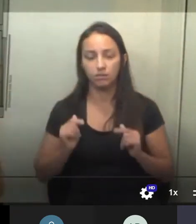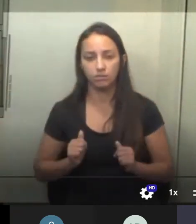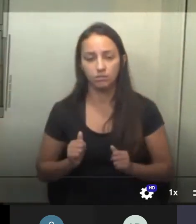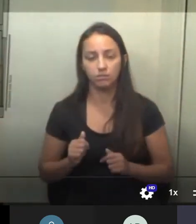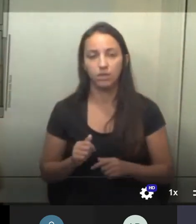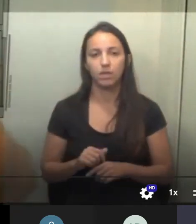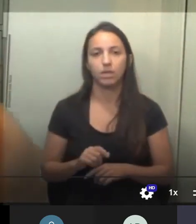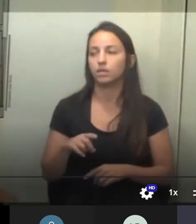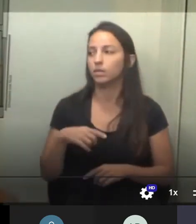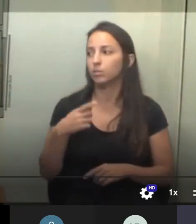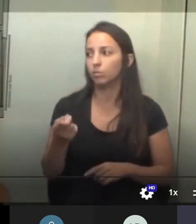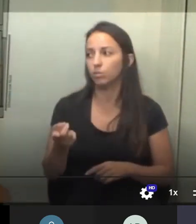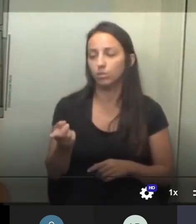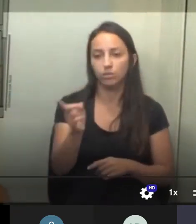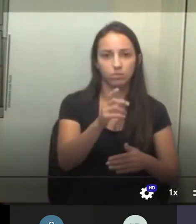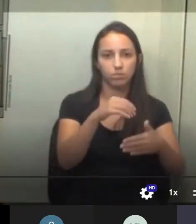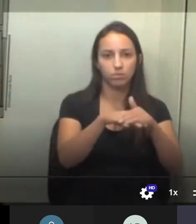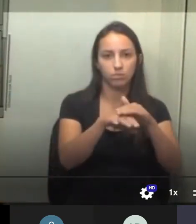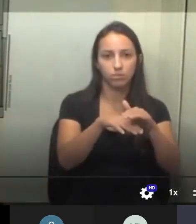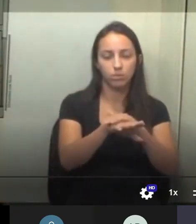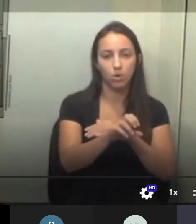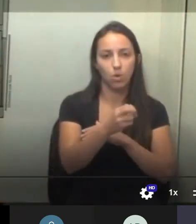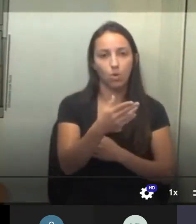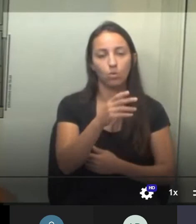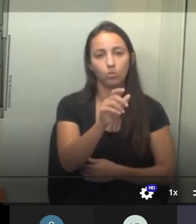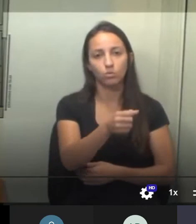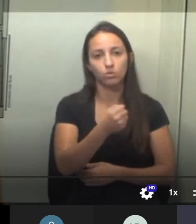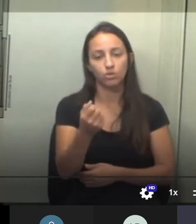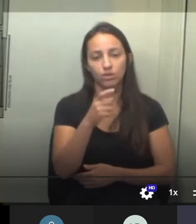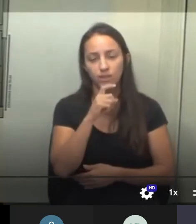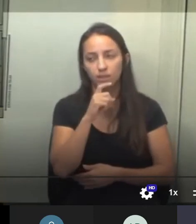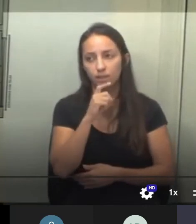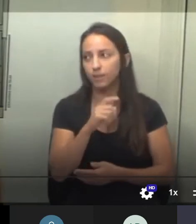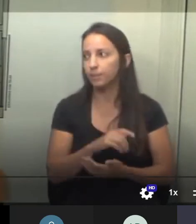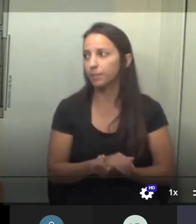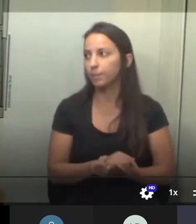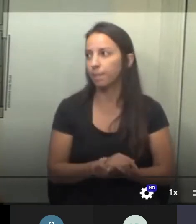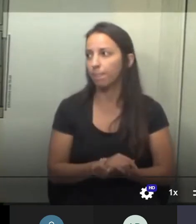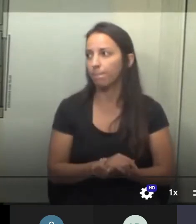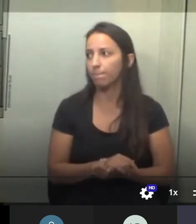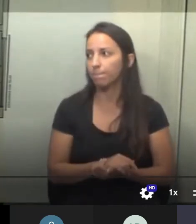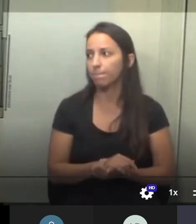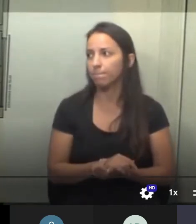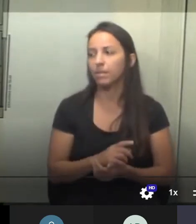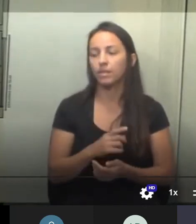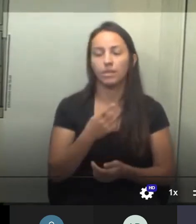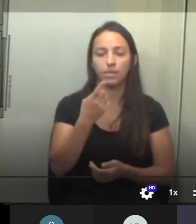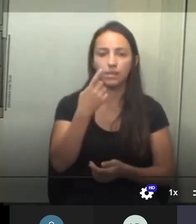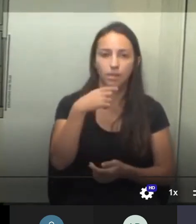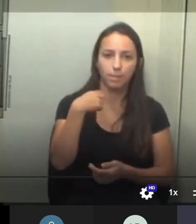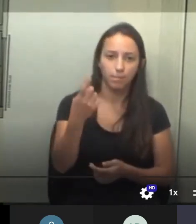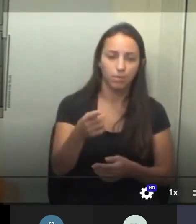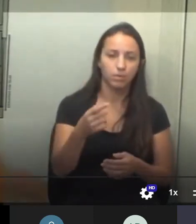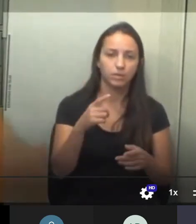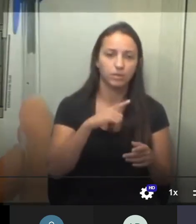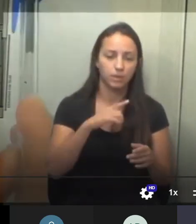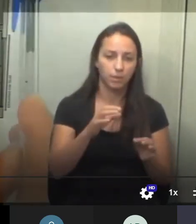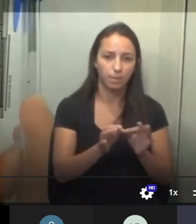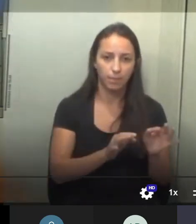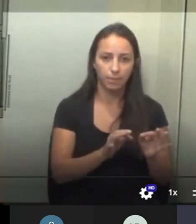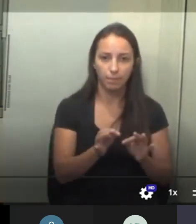pré-higienizado, aí ele vai para a despensa ou para a geladeira. A partir da despensa e geladeira, aí sim que há o